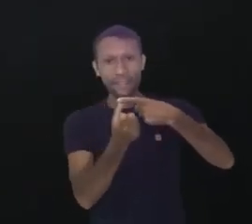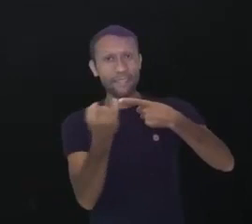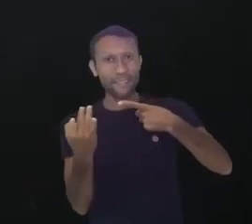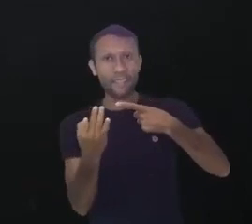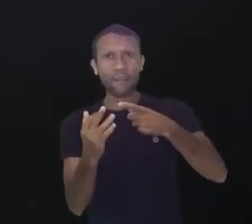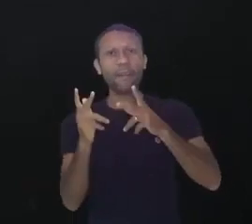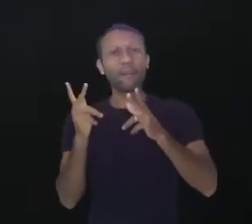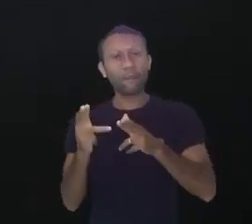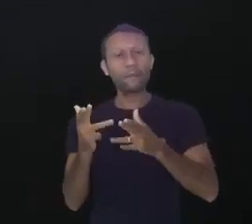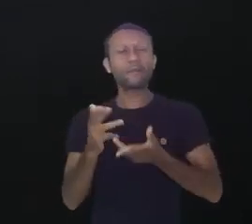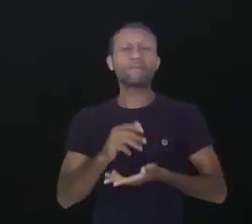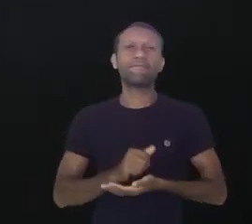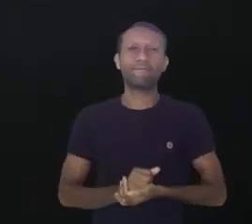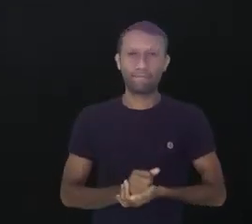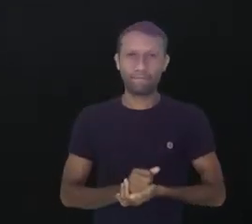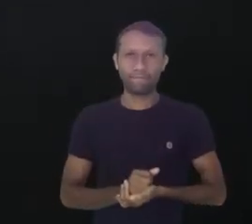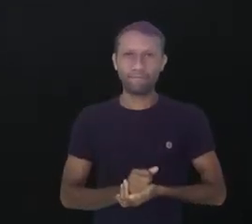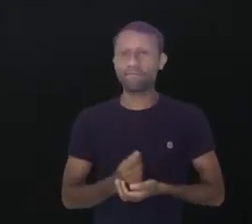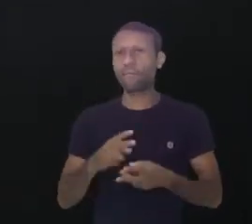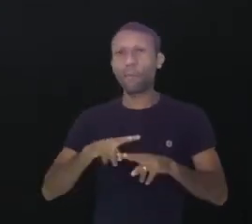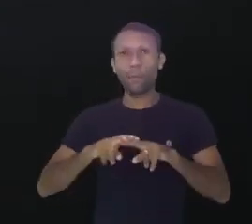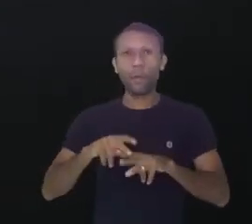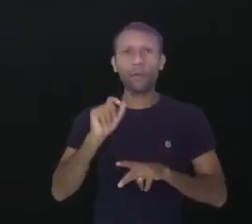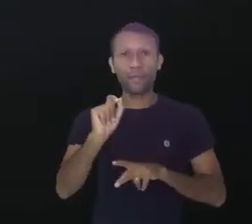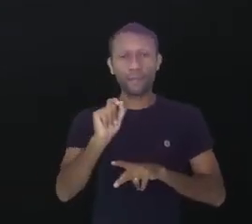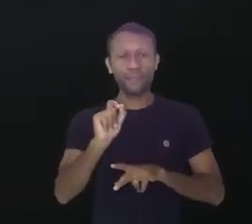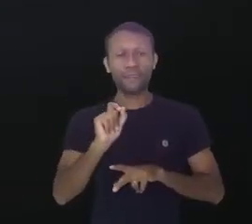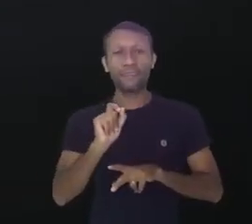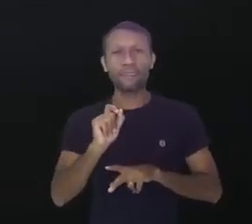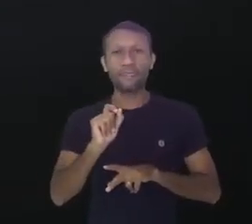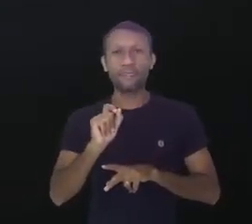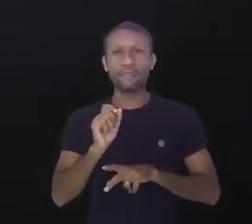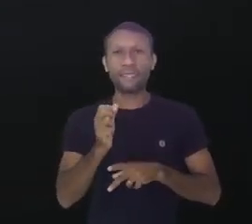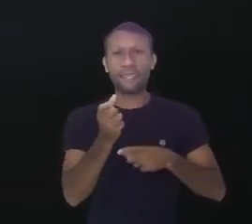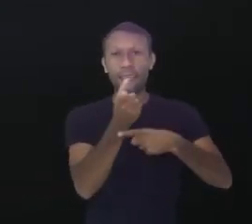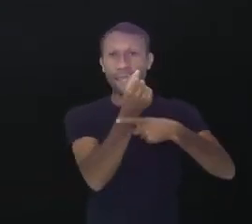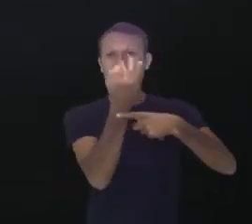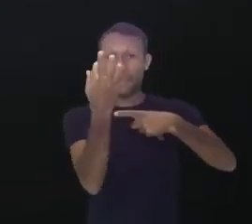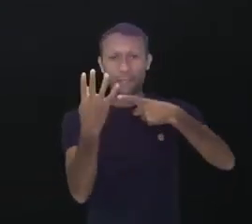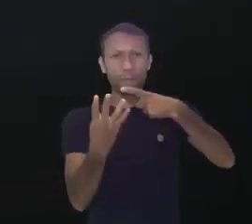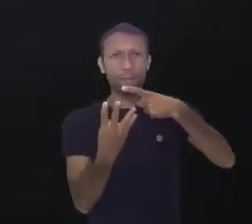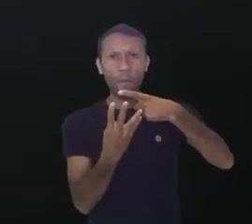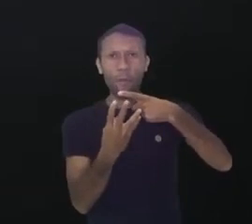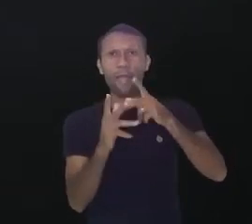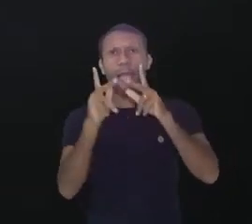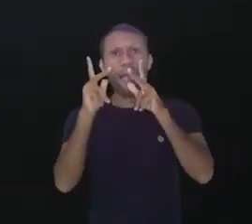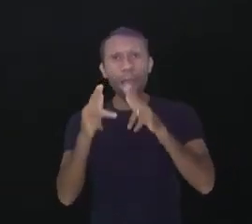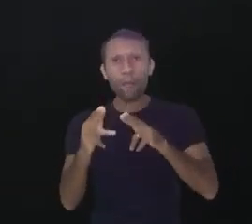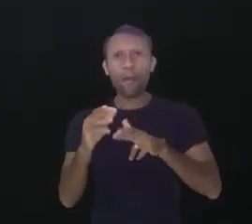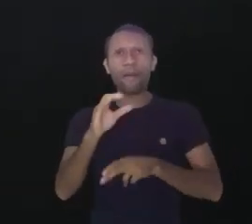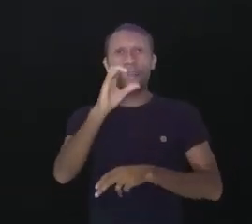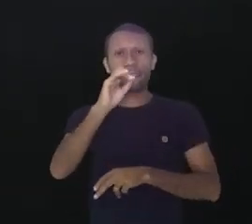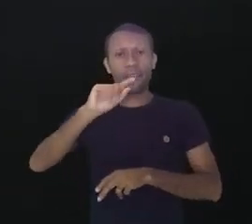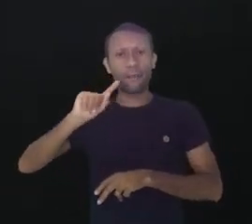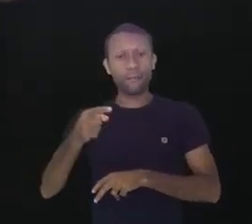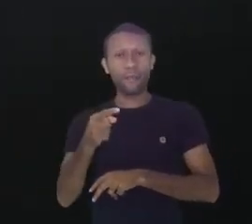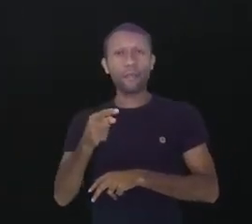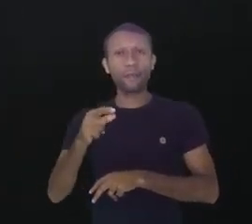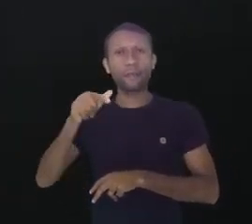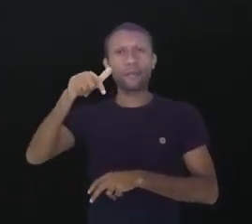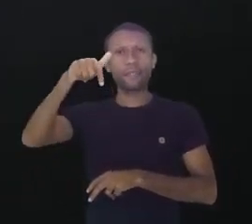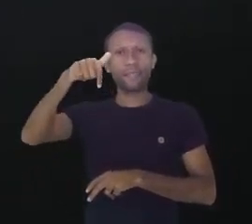fracionário em número decimal. Isso quer dizer, então, que 3/4 é a mesma coisa do que